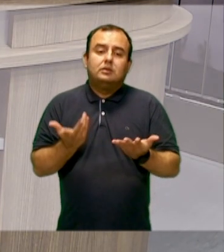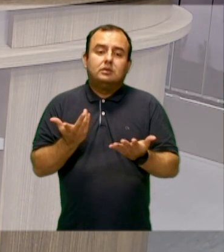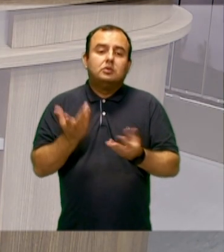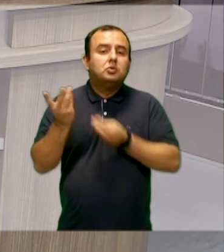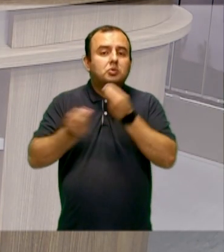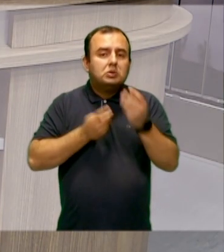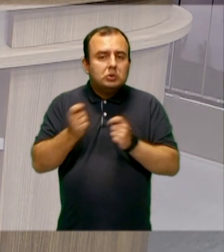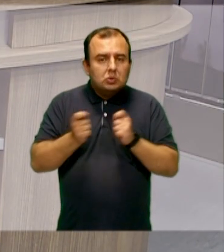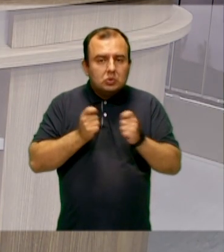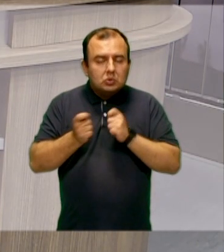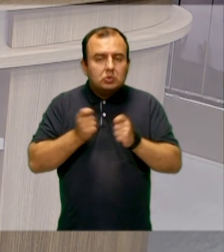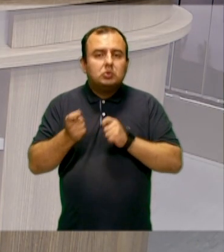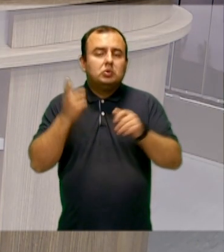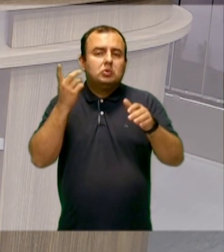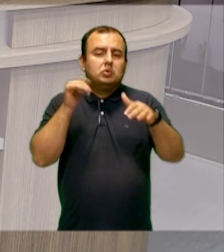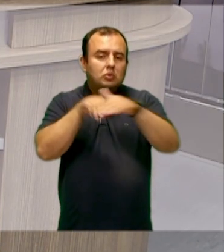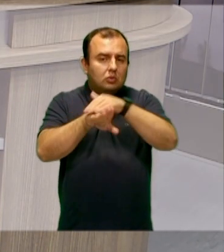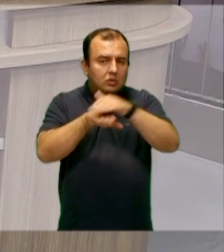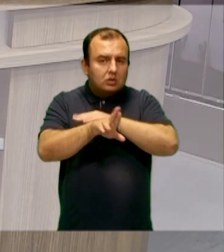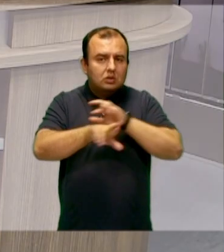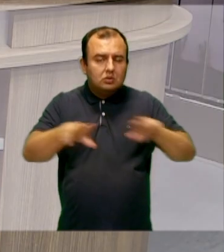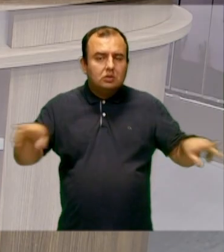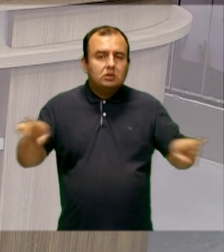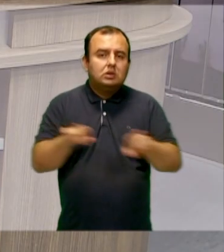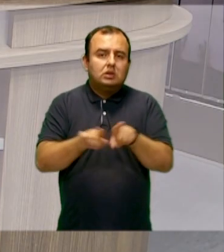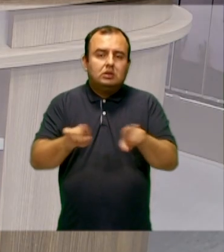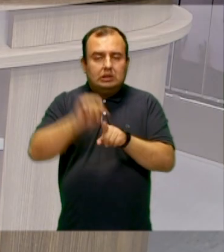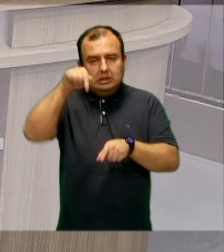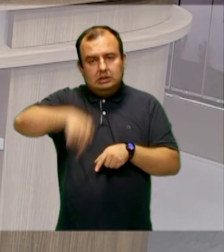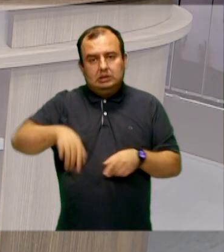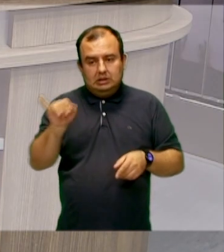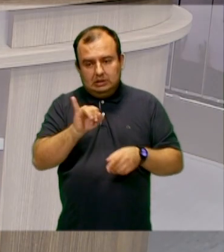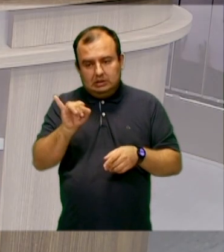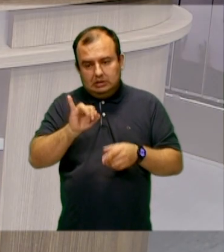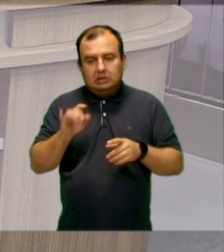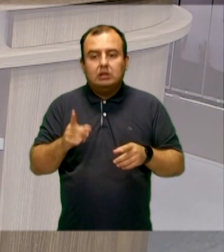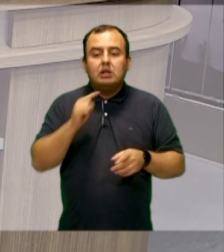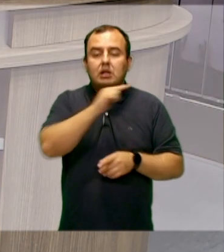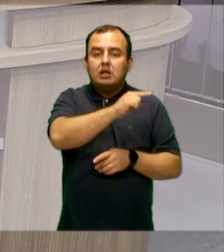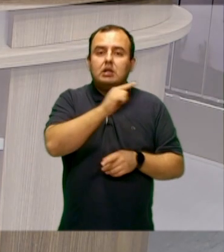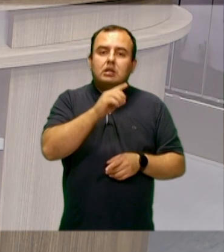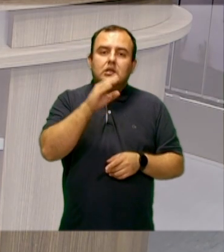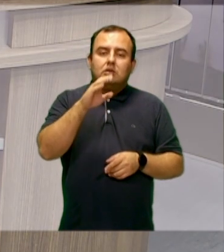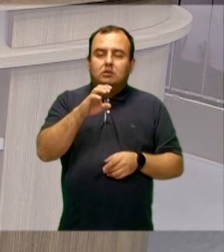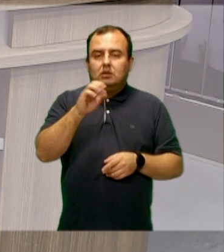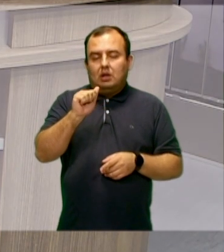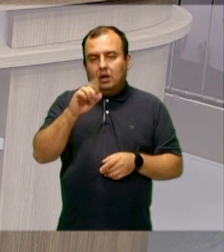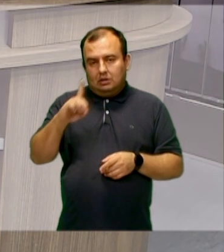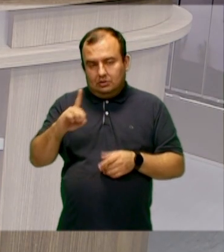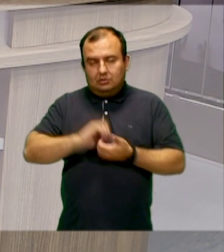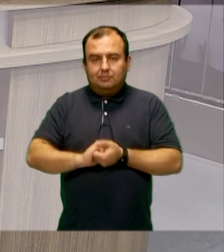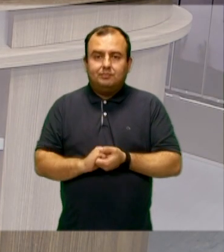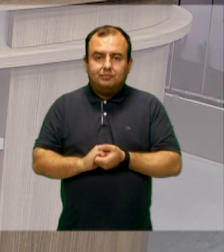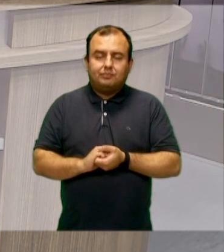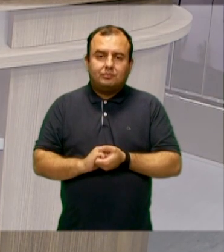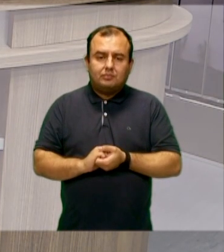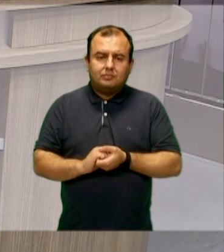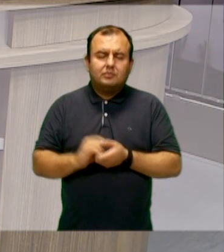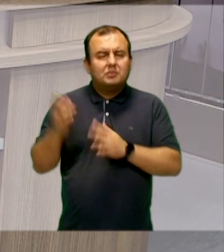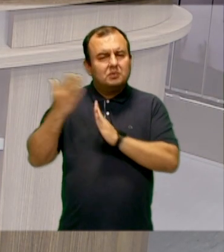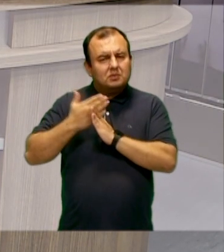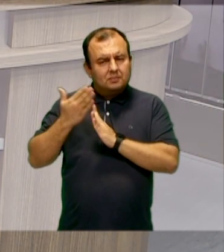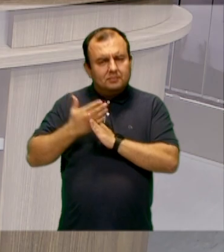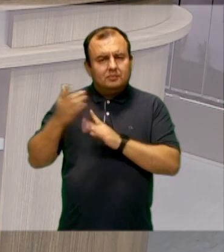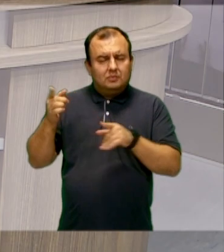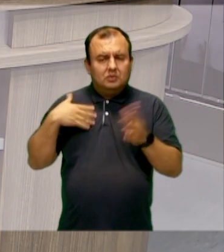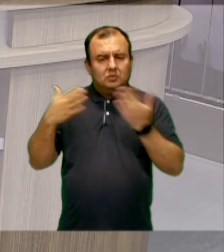de controle de estoque aqui em Itajaí, lá dentro do SIAD. Até no intervalo